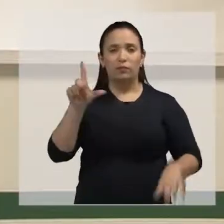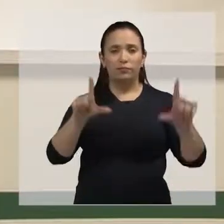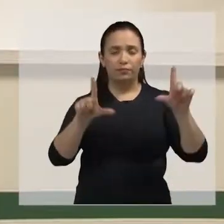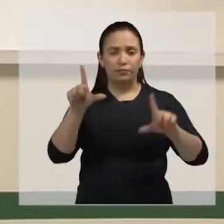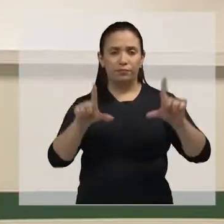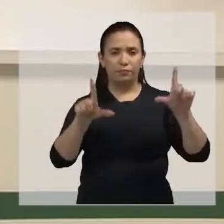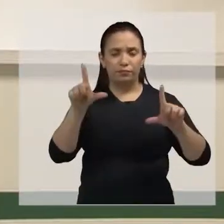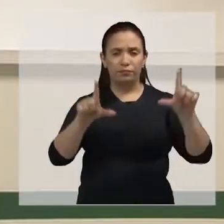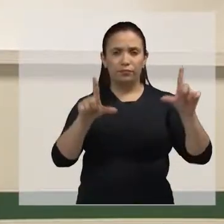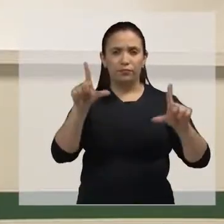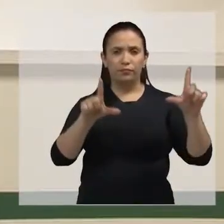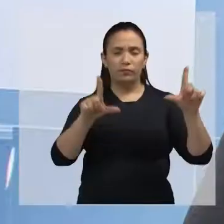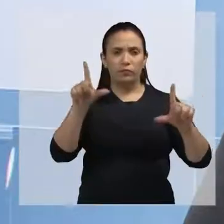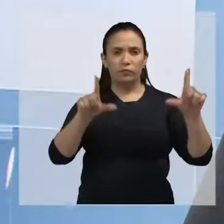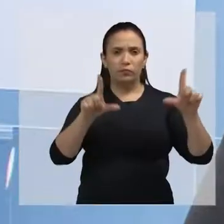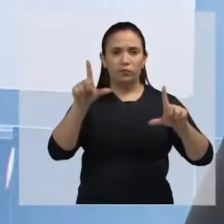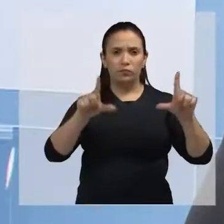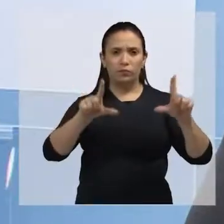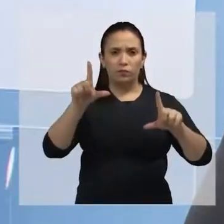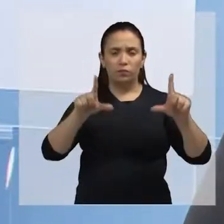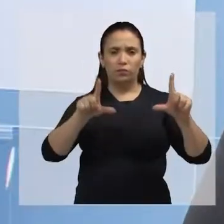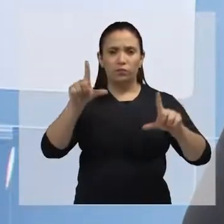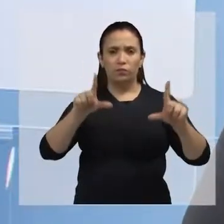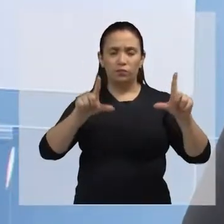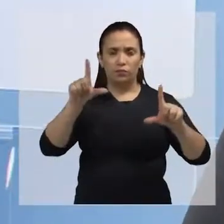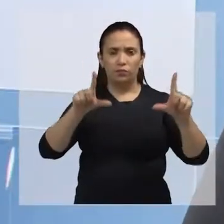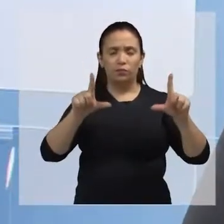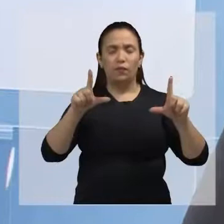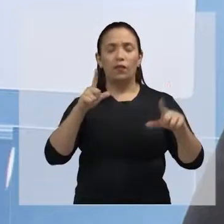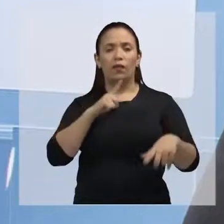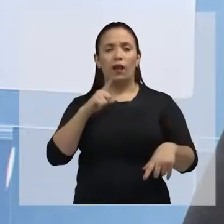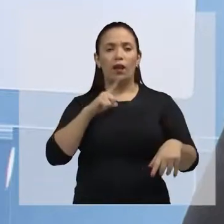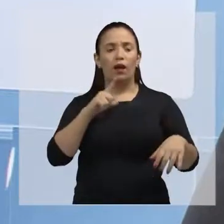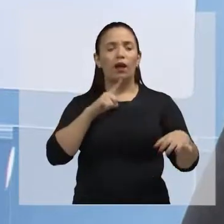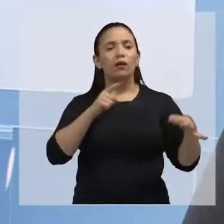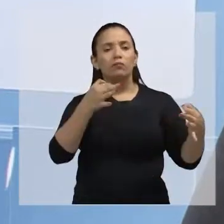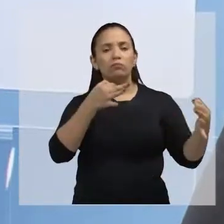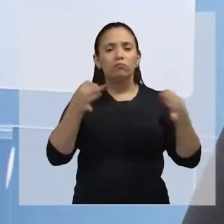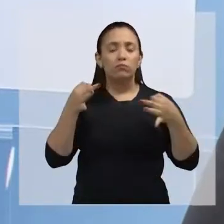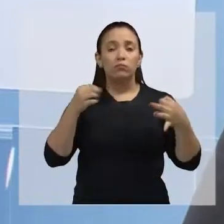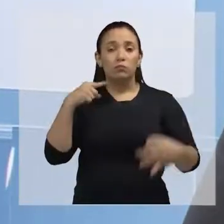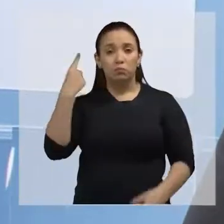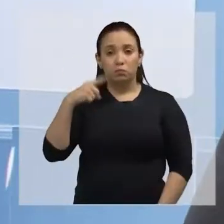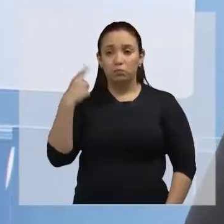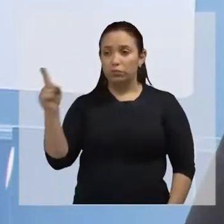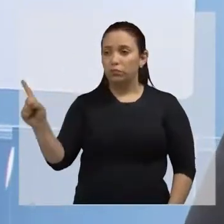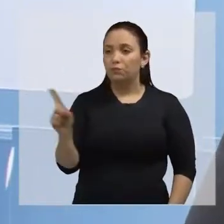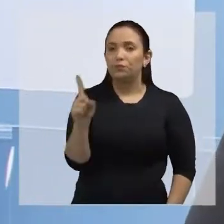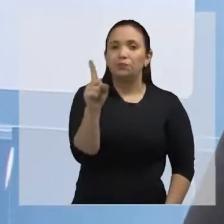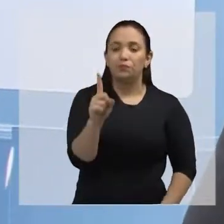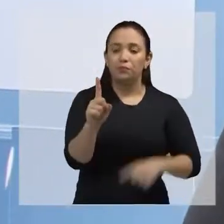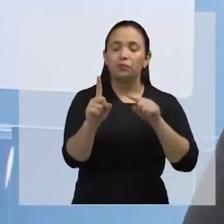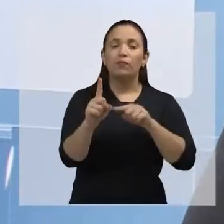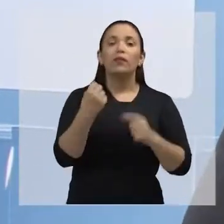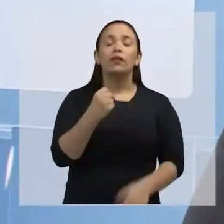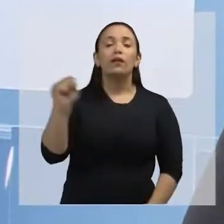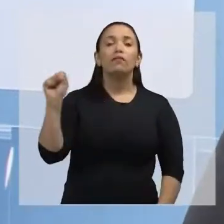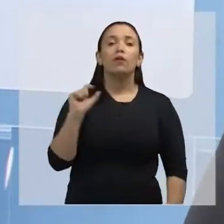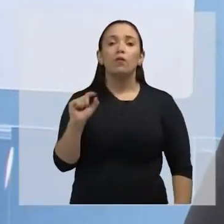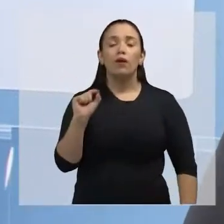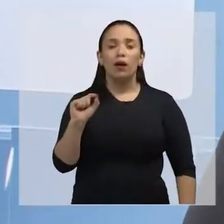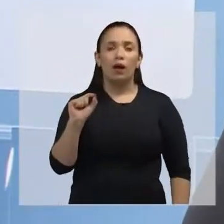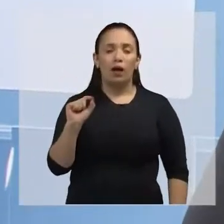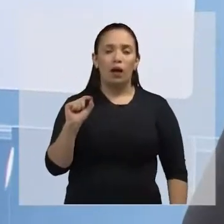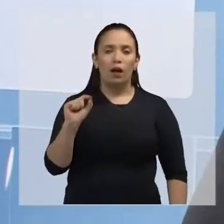programa, entre aspas, e na discussão, um dos advogados está defendendo que não